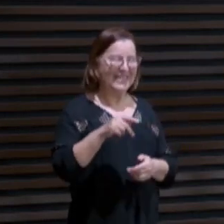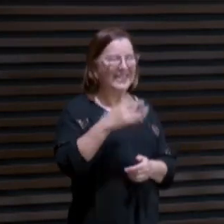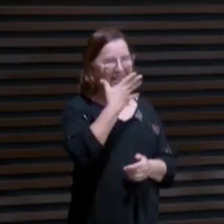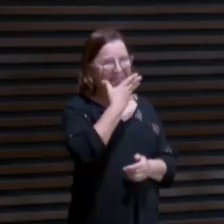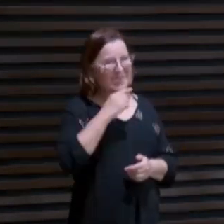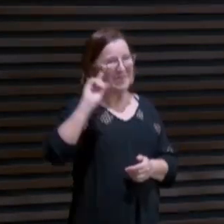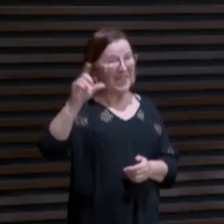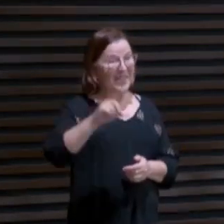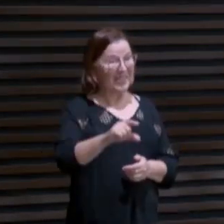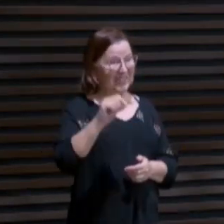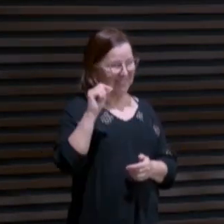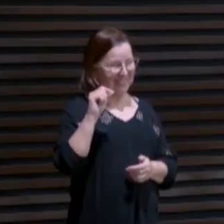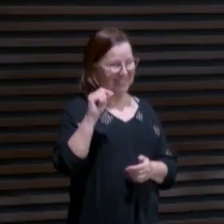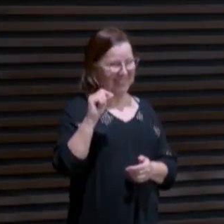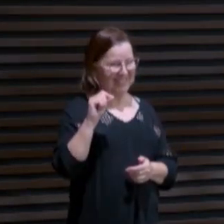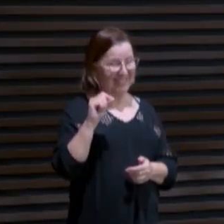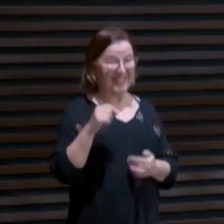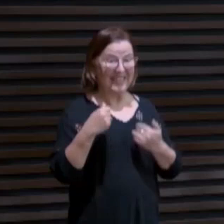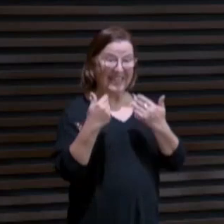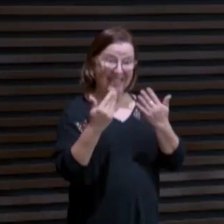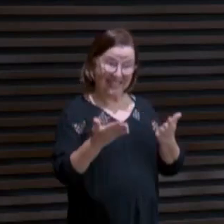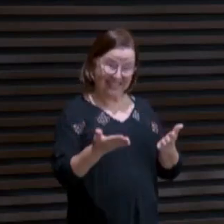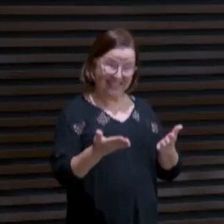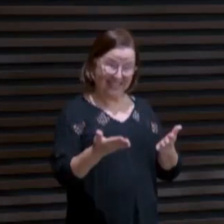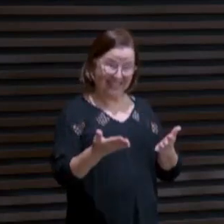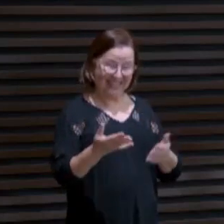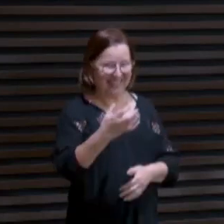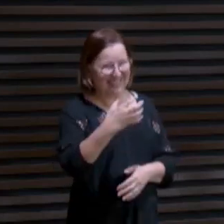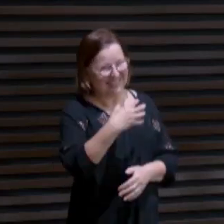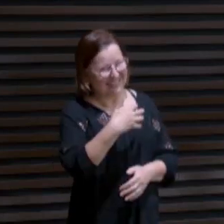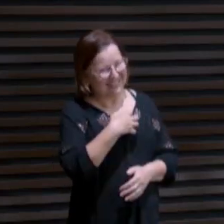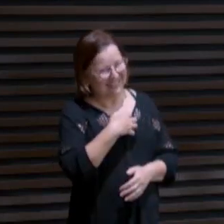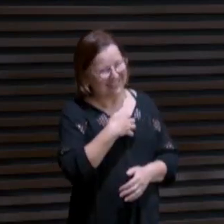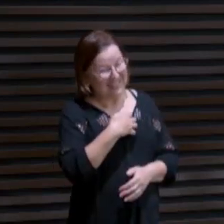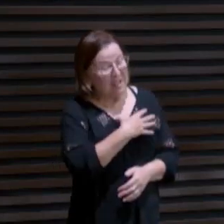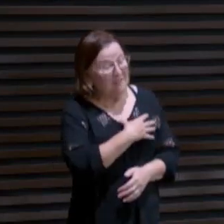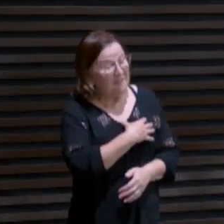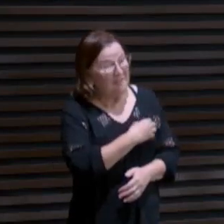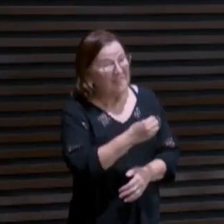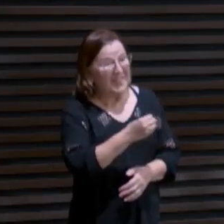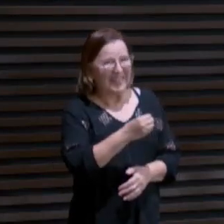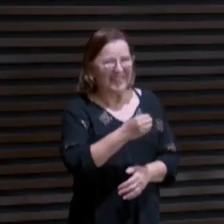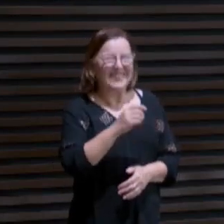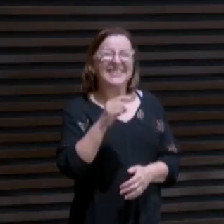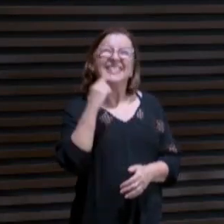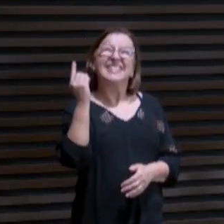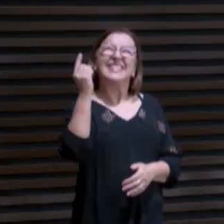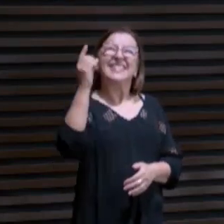eternidade e dar a esta turma a natureza de filhos do Altíssimo.